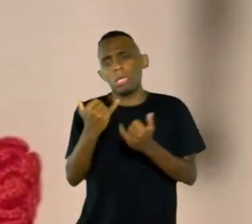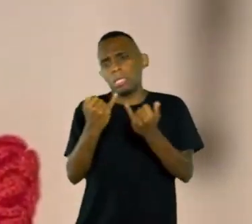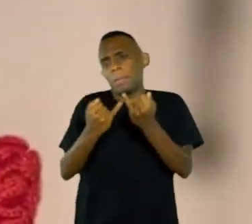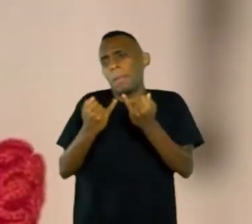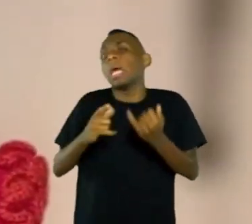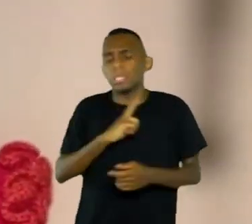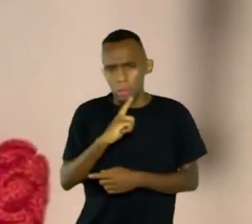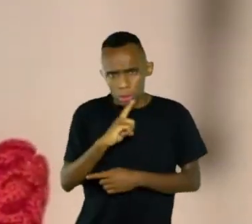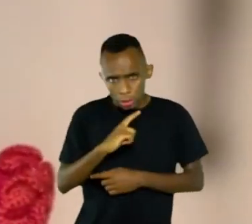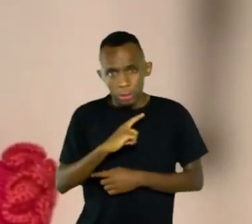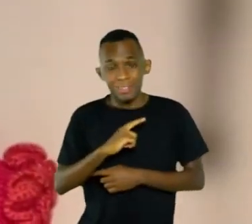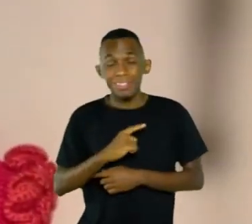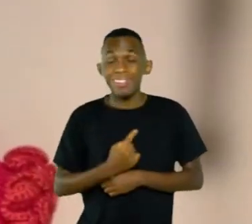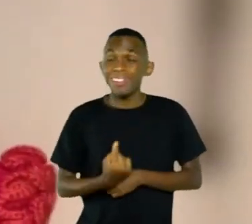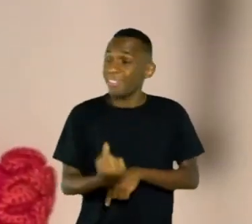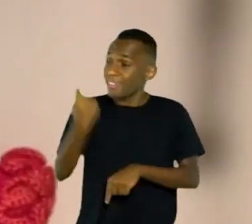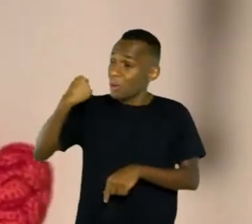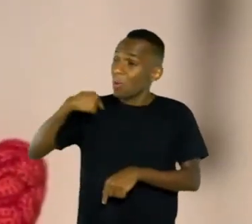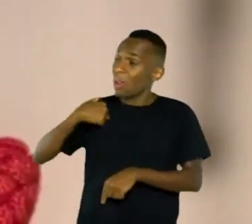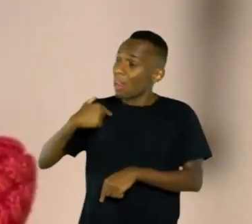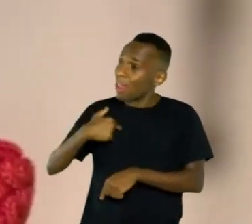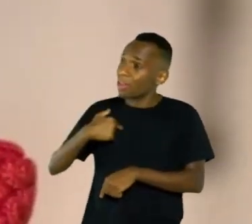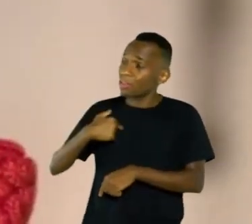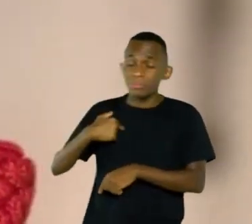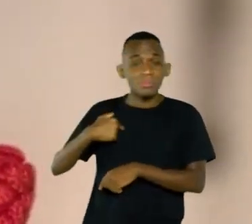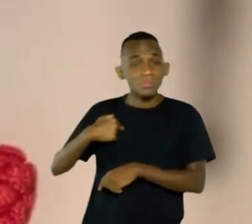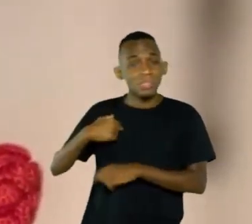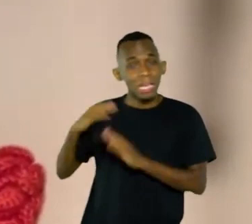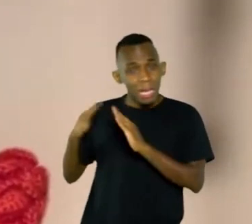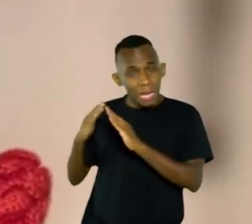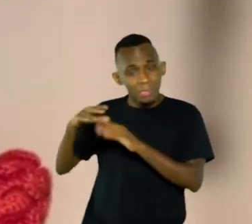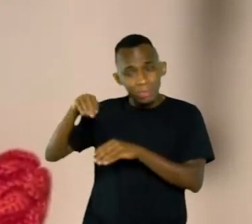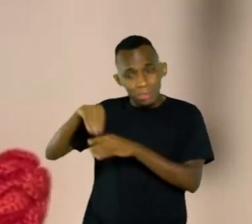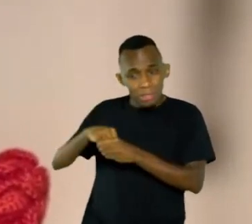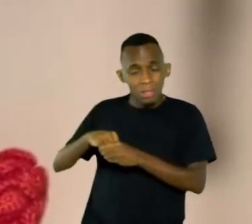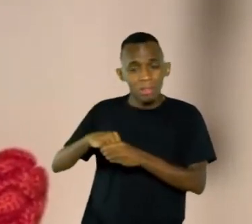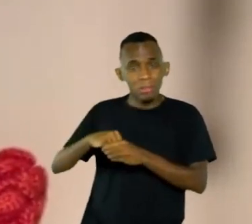ouvia o Engole o Choro e ouvia você é difícil,